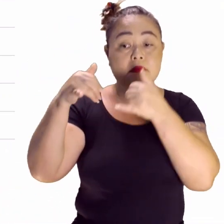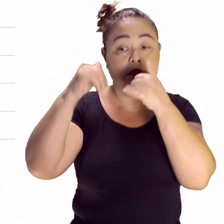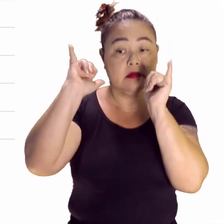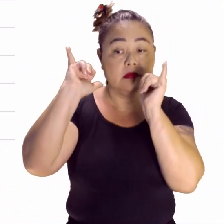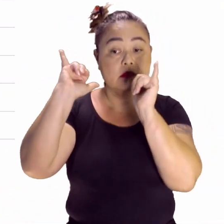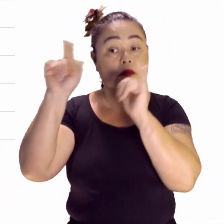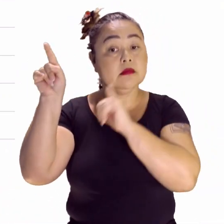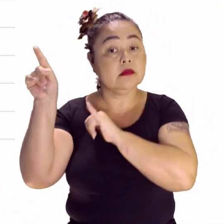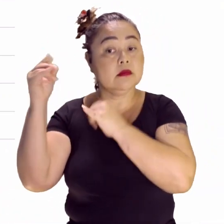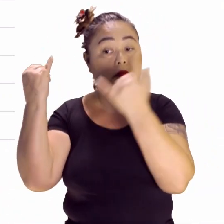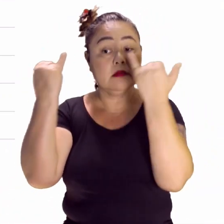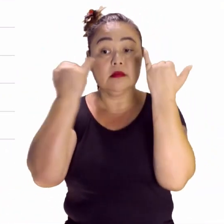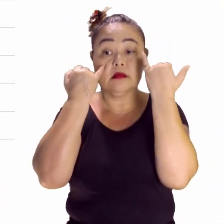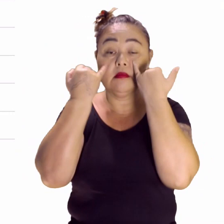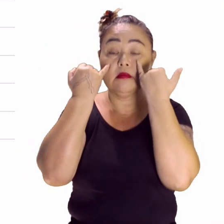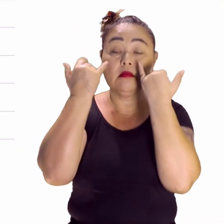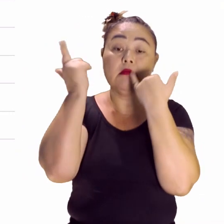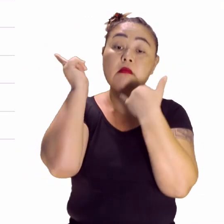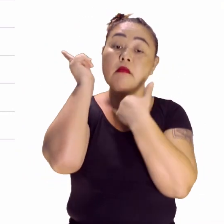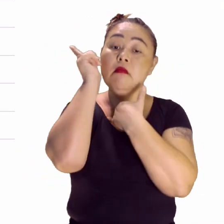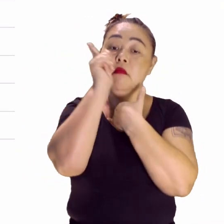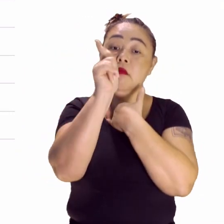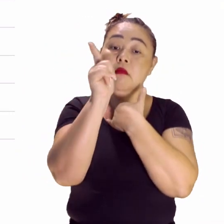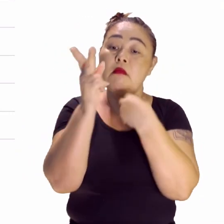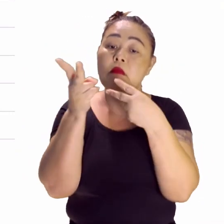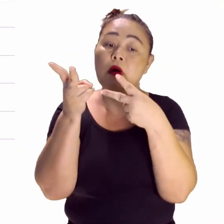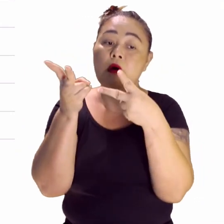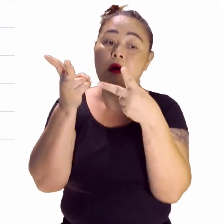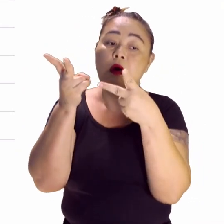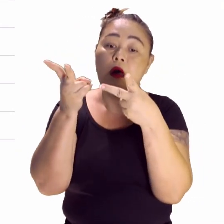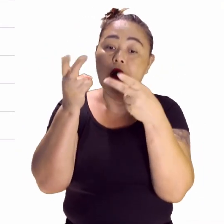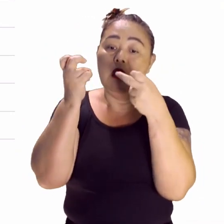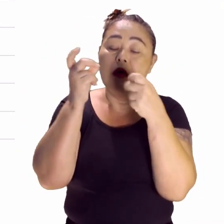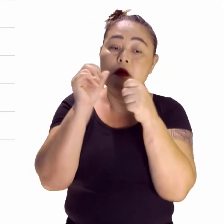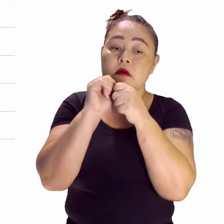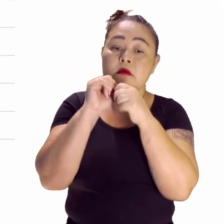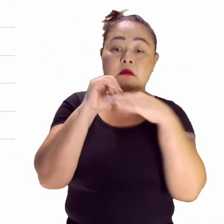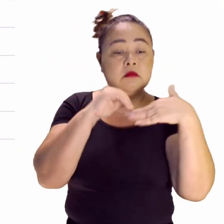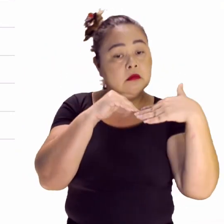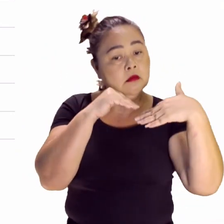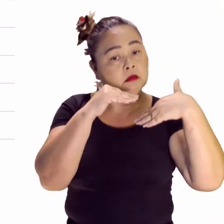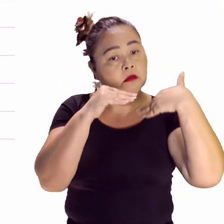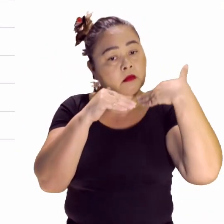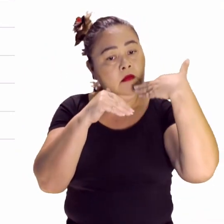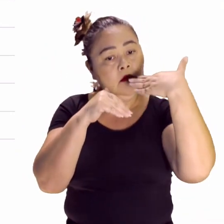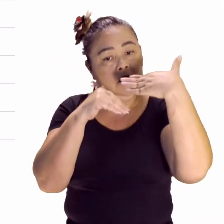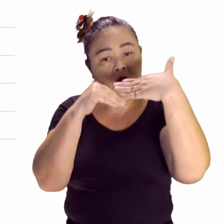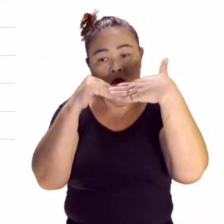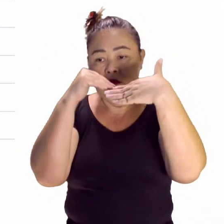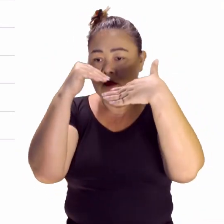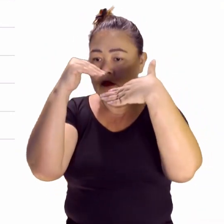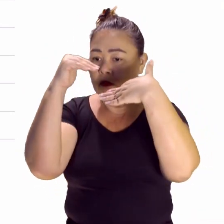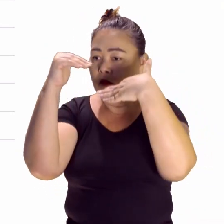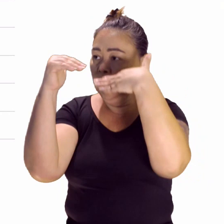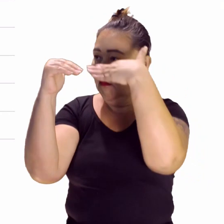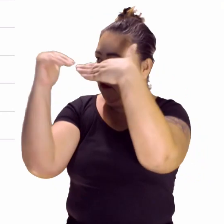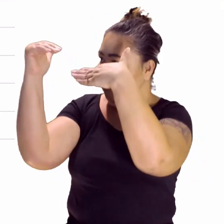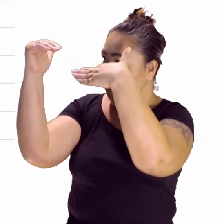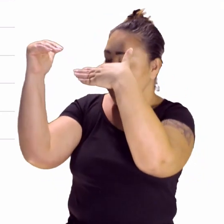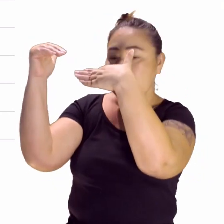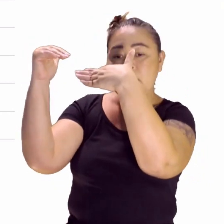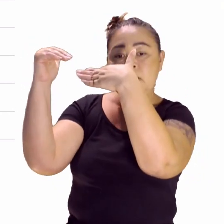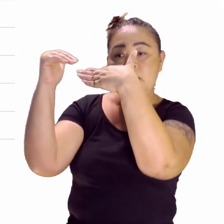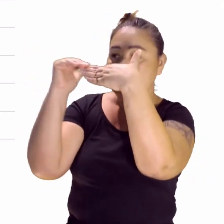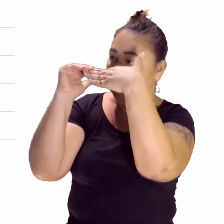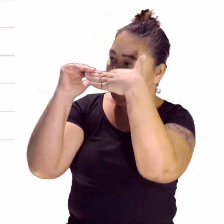Nesta informação, você consegue perceber a evolução. Exatamente, professor. Olha